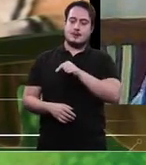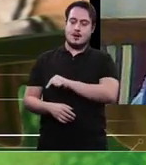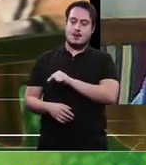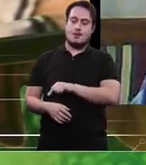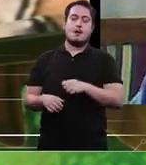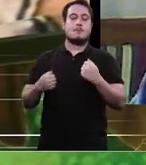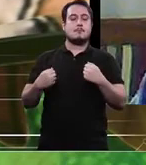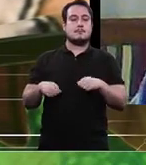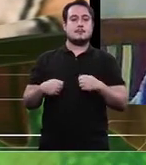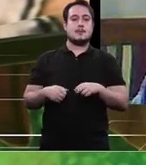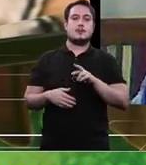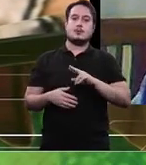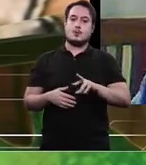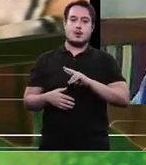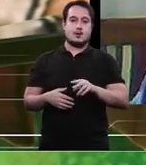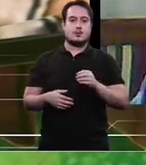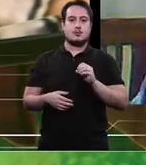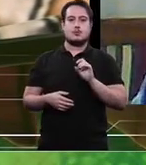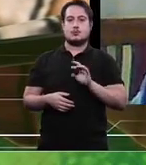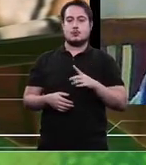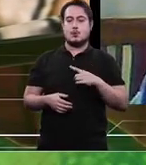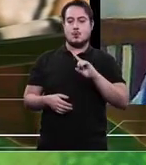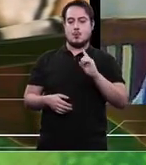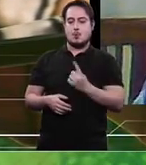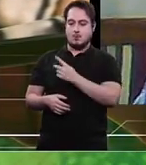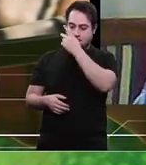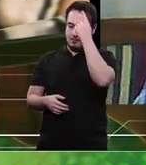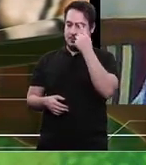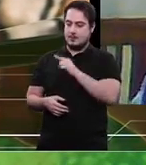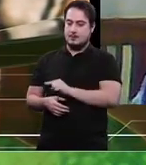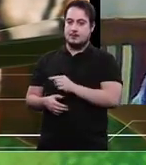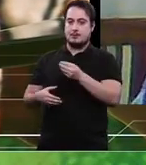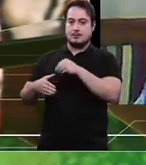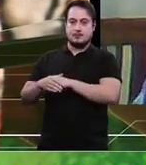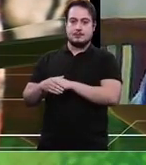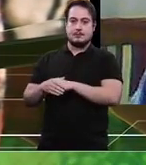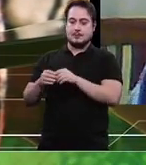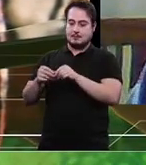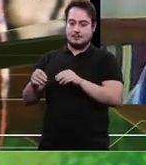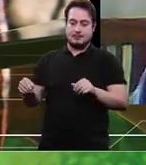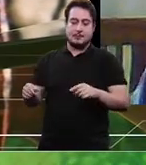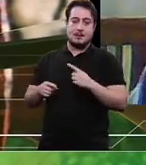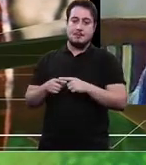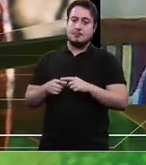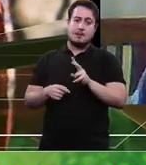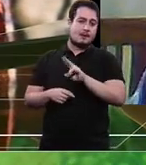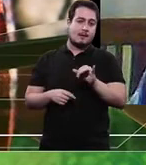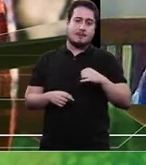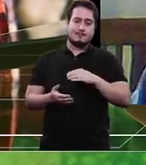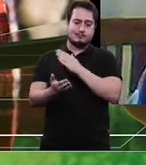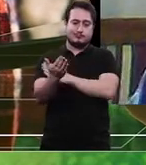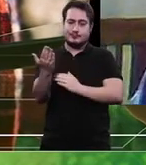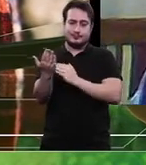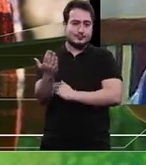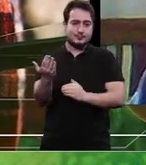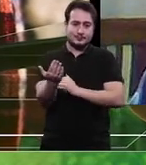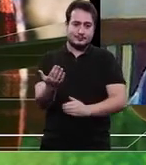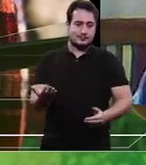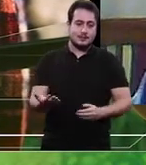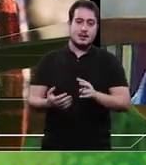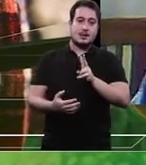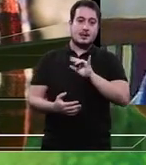Nós precisamos, não é soltar uma pessoa dentro de uma gleba de terra, porque ela vai desmatar e ela vai